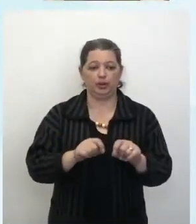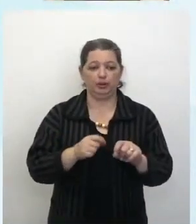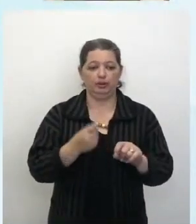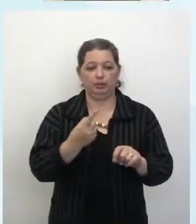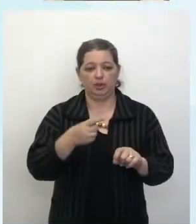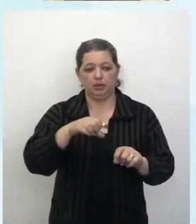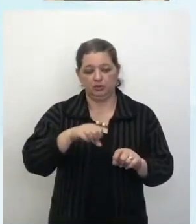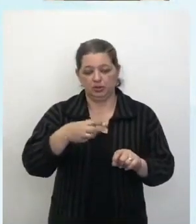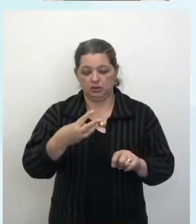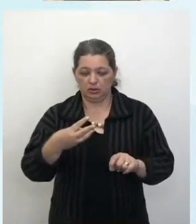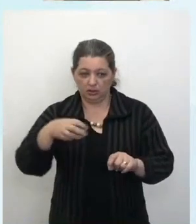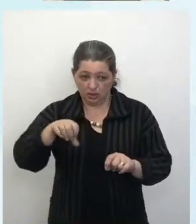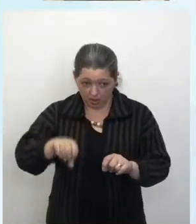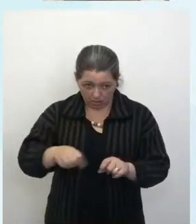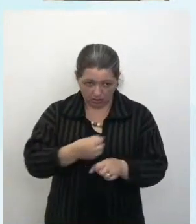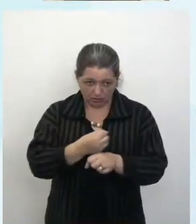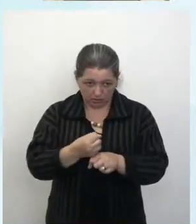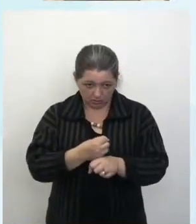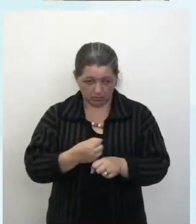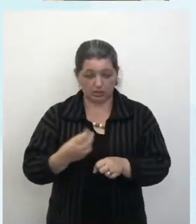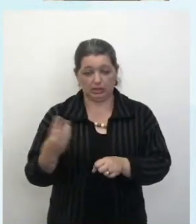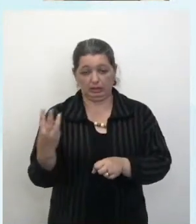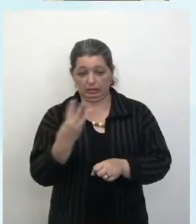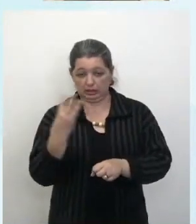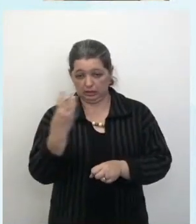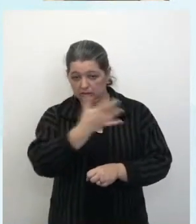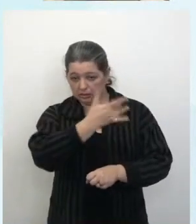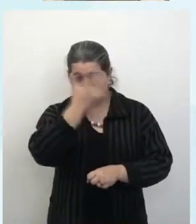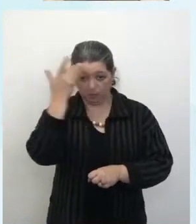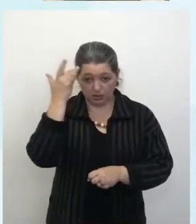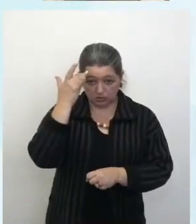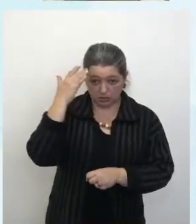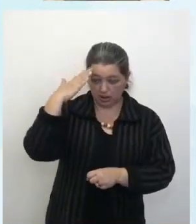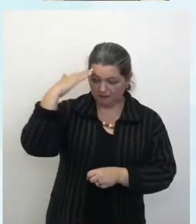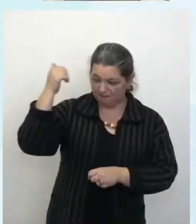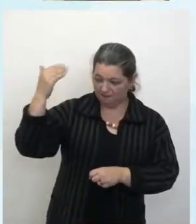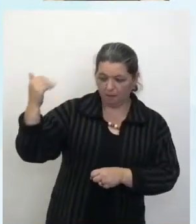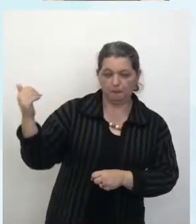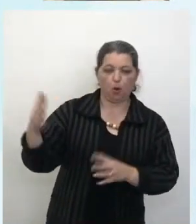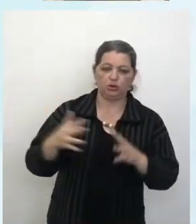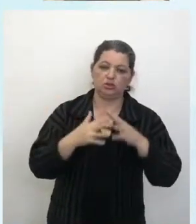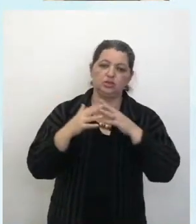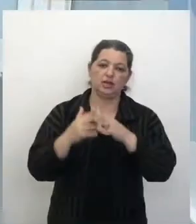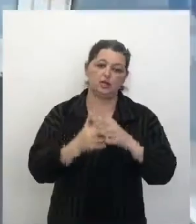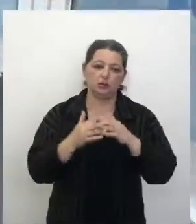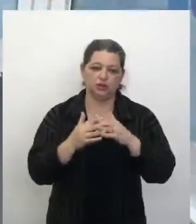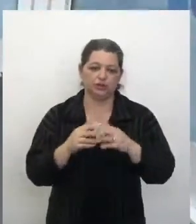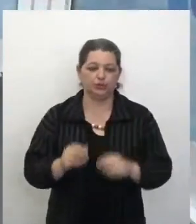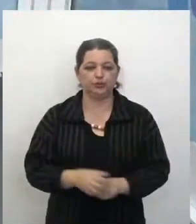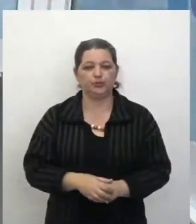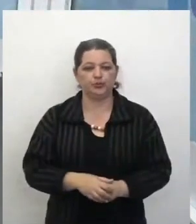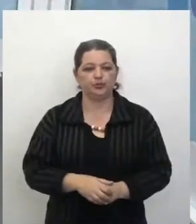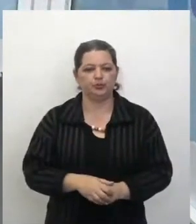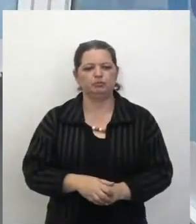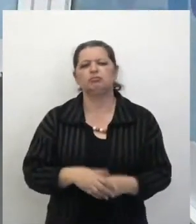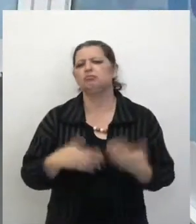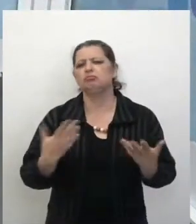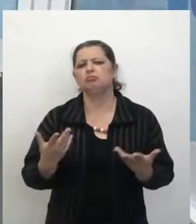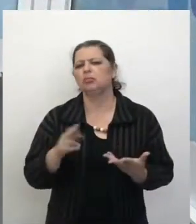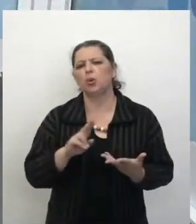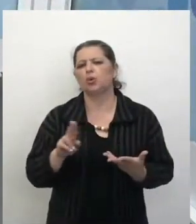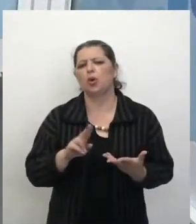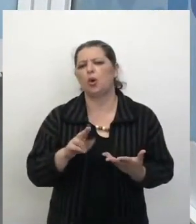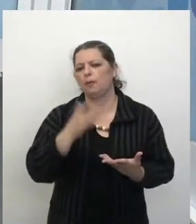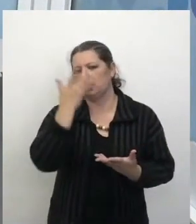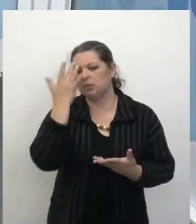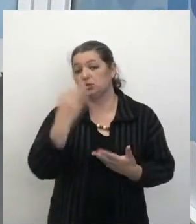1939 eu era terceira personalidade mais pop dos Estados Unidos chegam me dá o nome de alguém que acertou